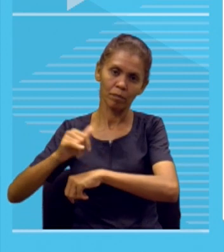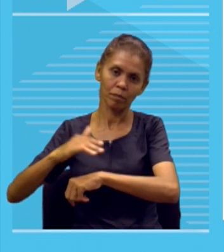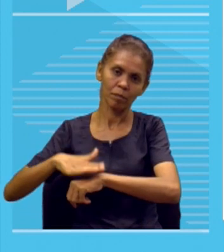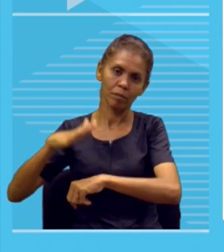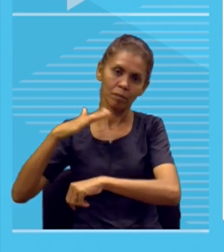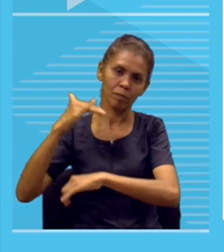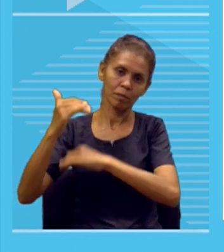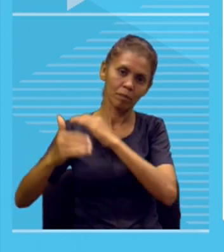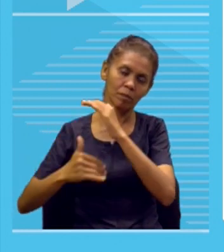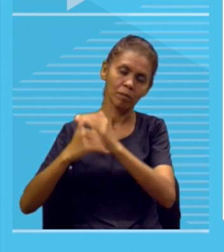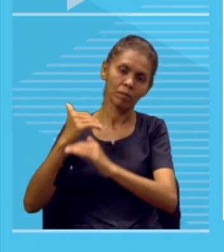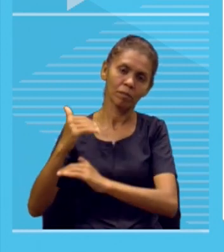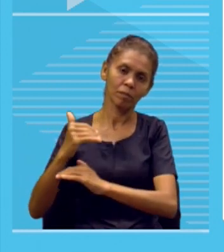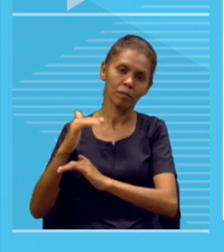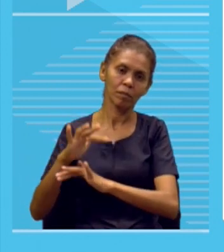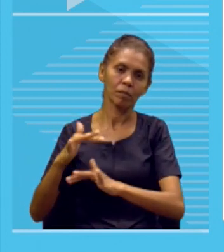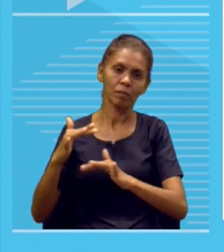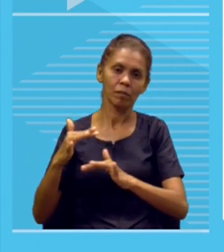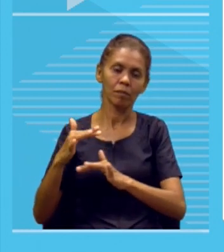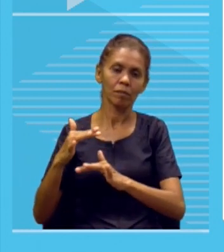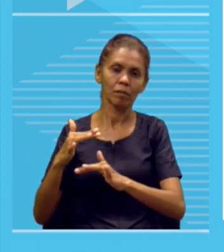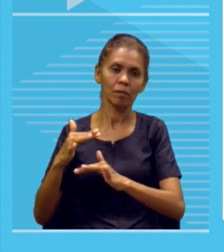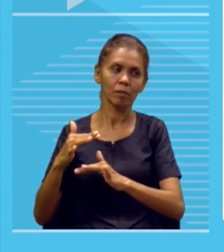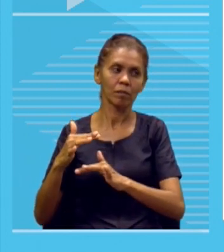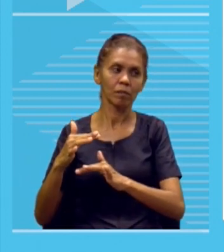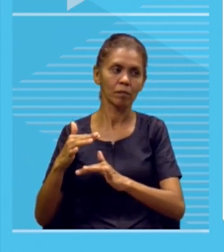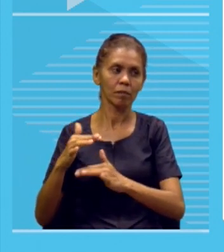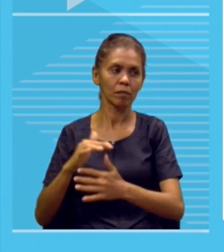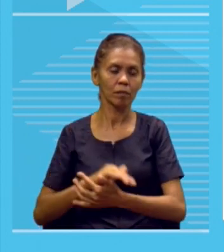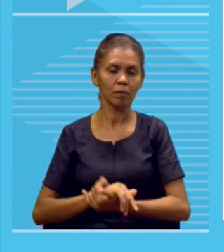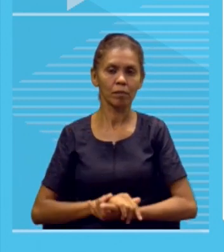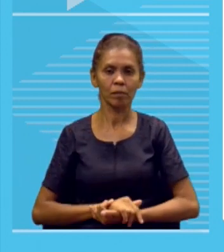desenvolvidas, e a galera começa também a enviar